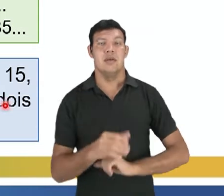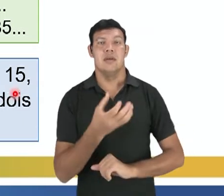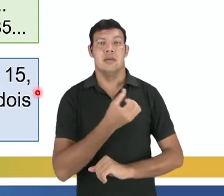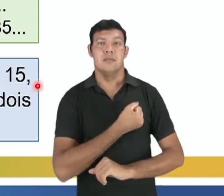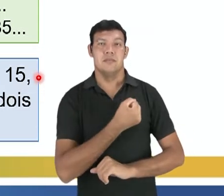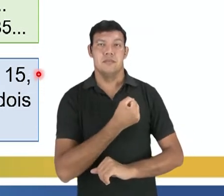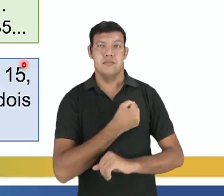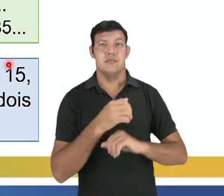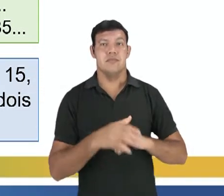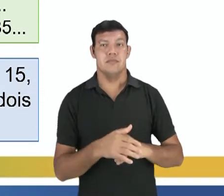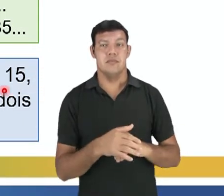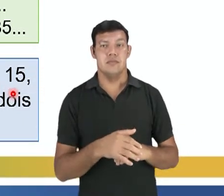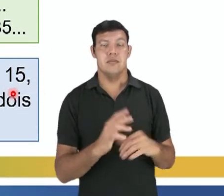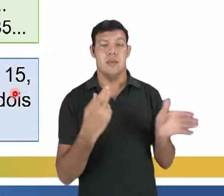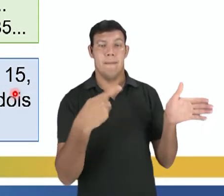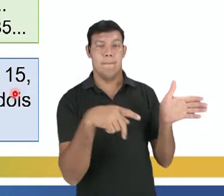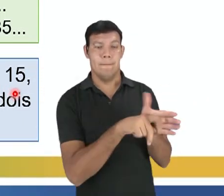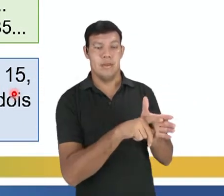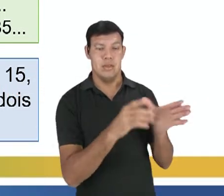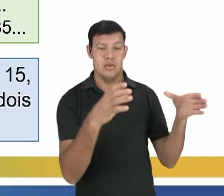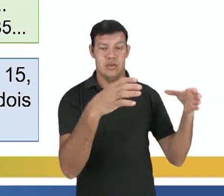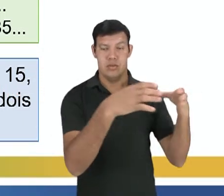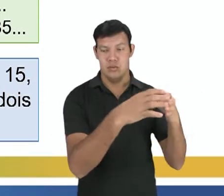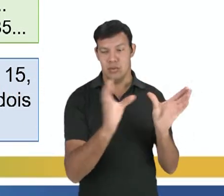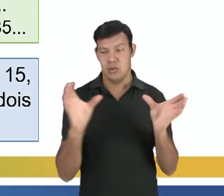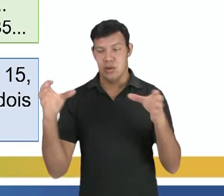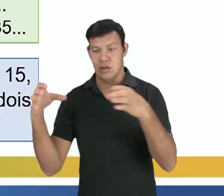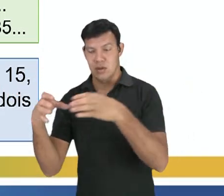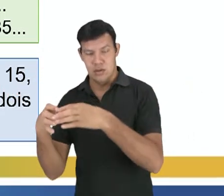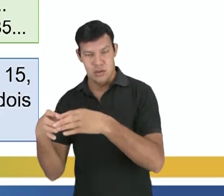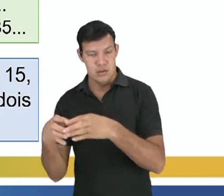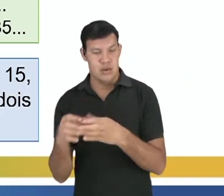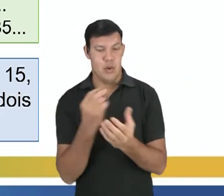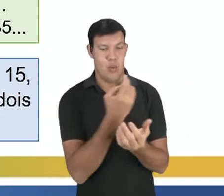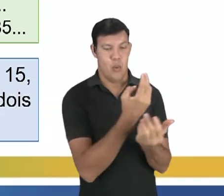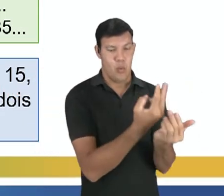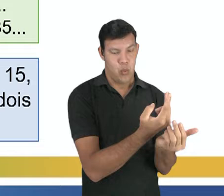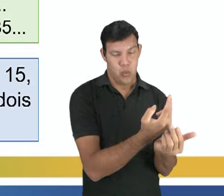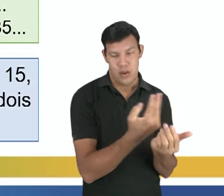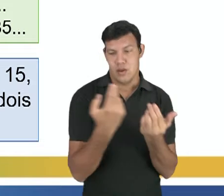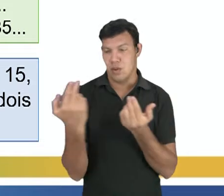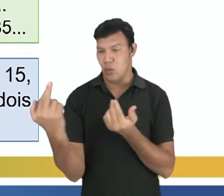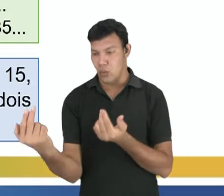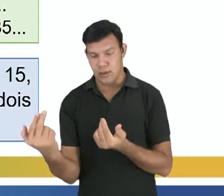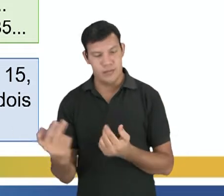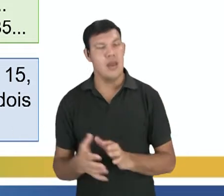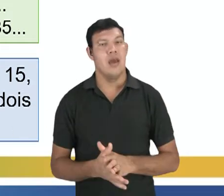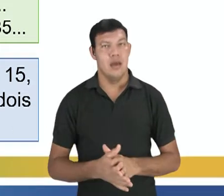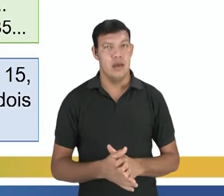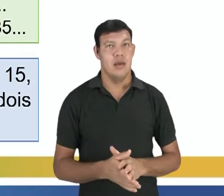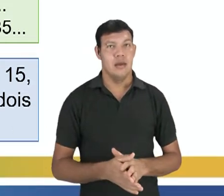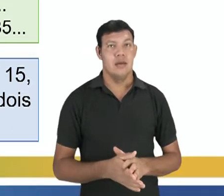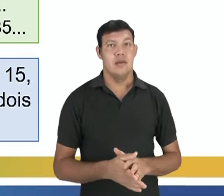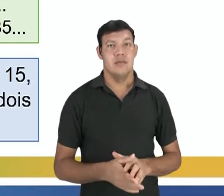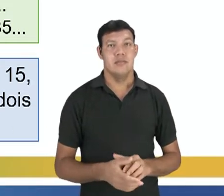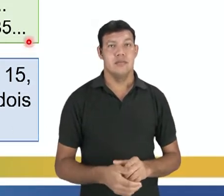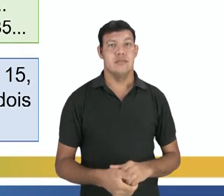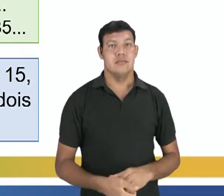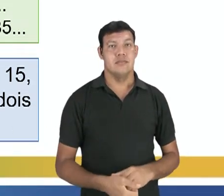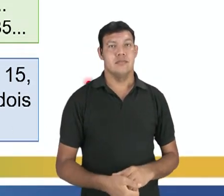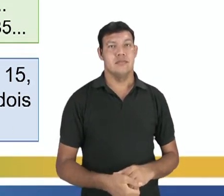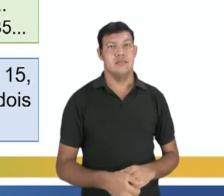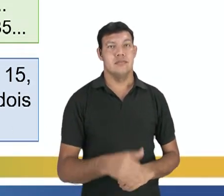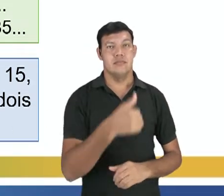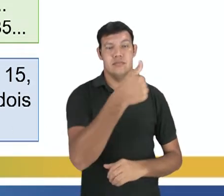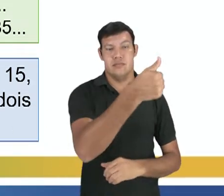que pertencem aos dois conjuntos ao mesmo tempo. Então, ó, se você olhar entre os primeiros números, o 15 é o